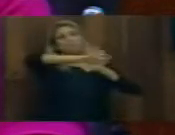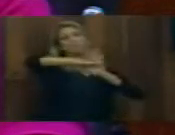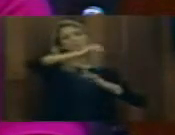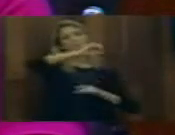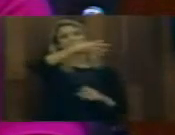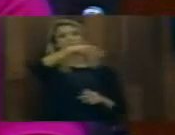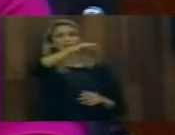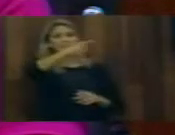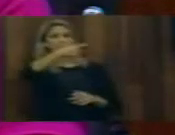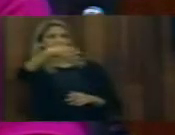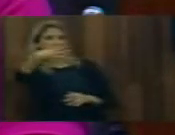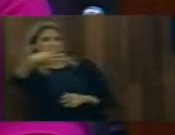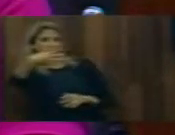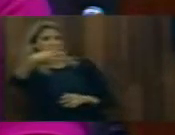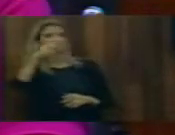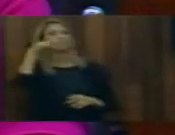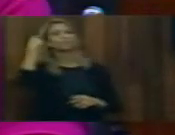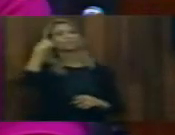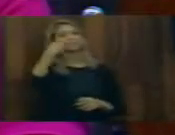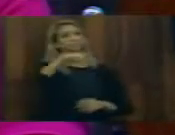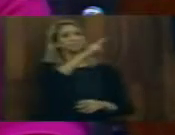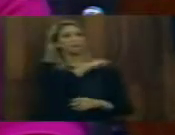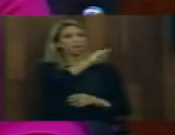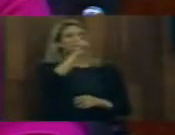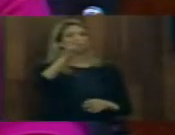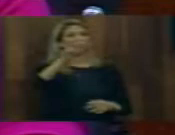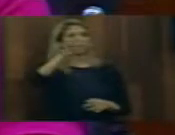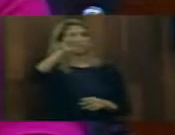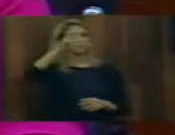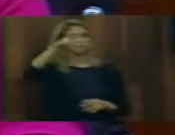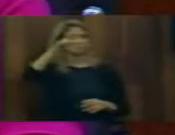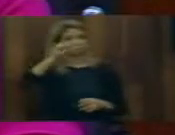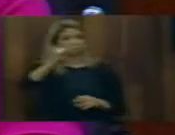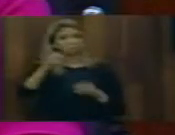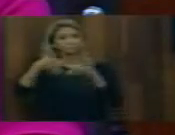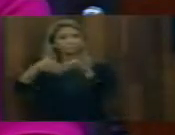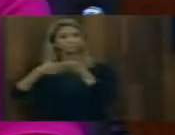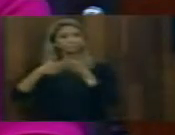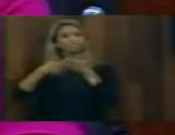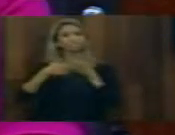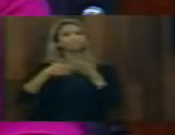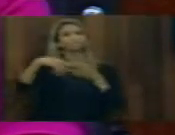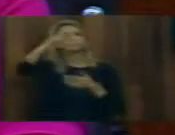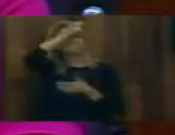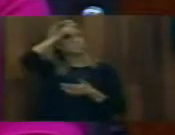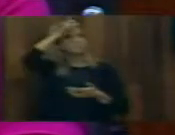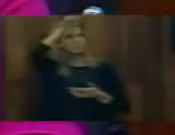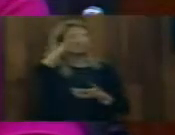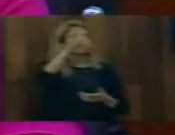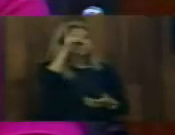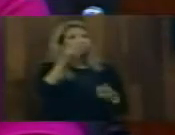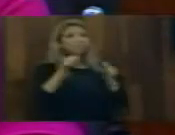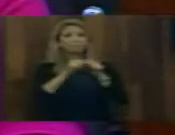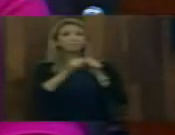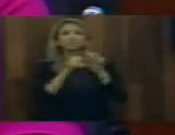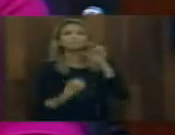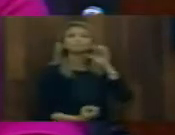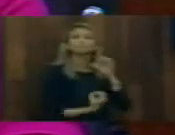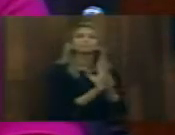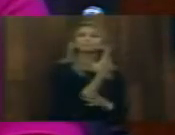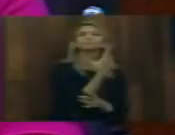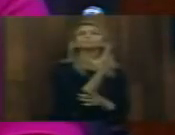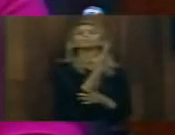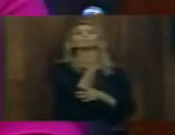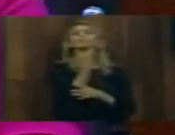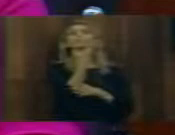0424-2019, Vinícius Caetano Correia, solicita o excelentíssimo senhor prefeito a implantação do programa de assistência em planejamento familiar